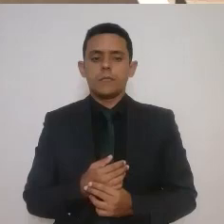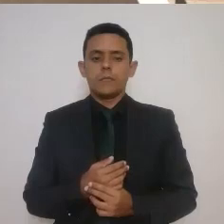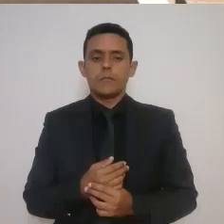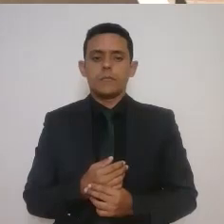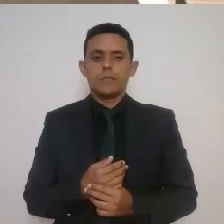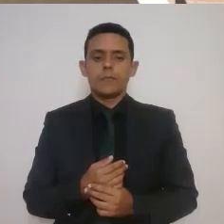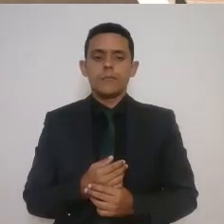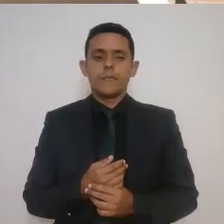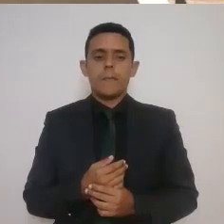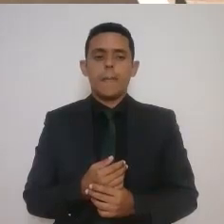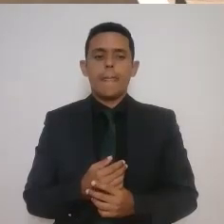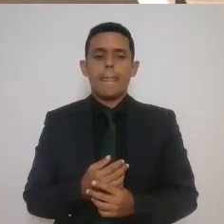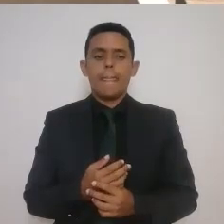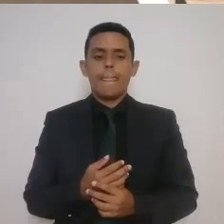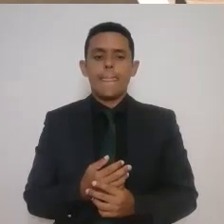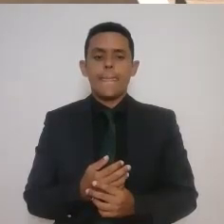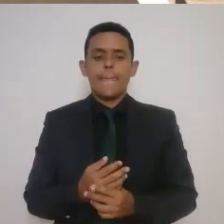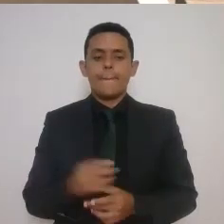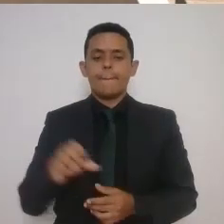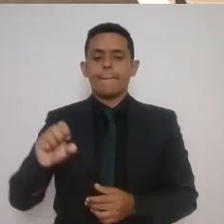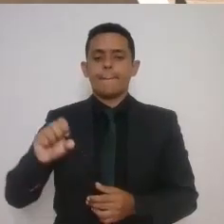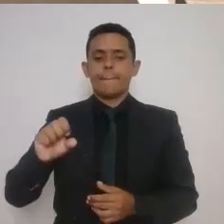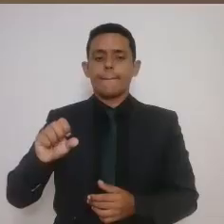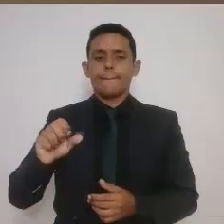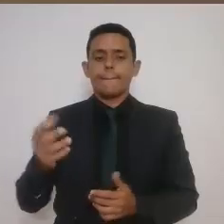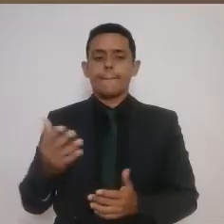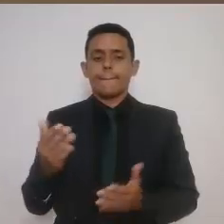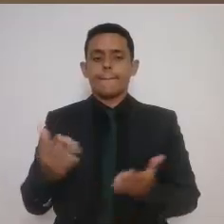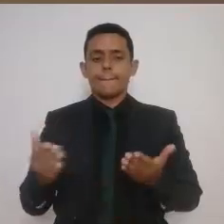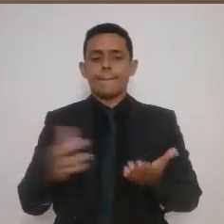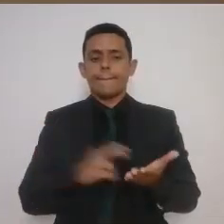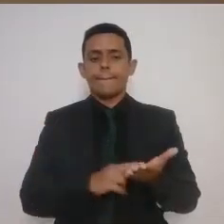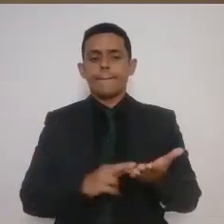Vigílio. É Saraiva. Não, Saraiva. Não, Saraiva acompanha. Não, Saraiva acompanha.